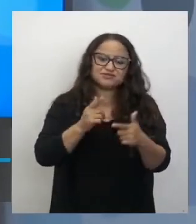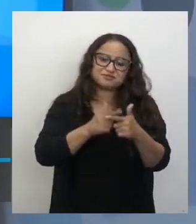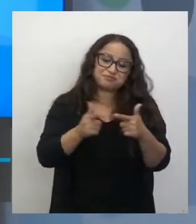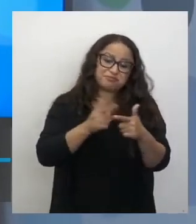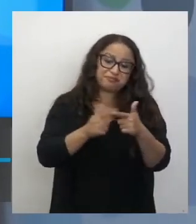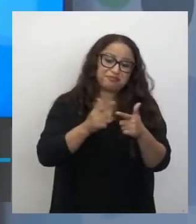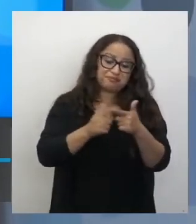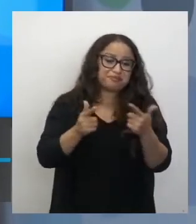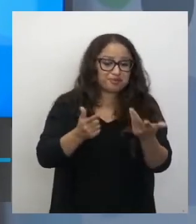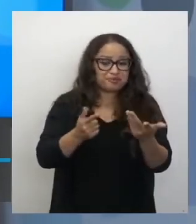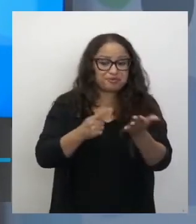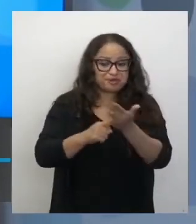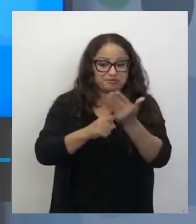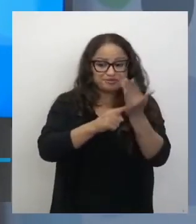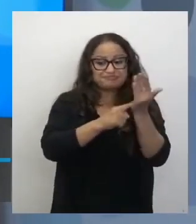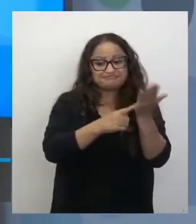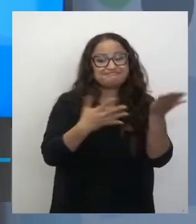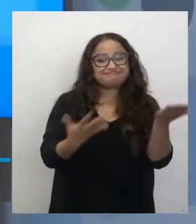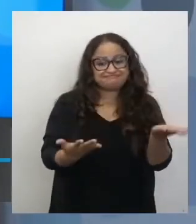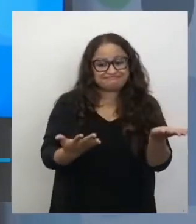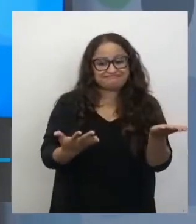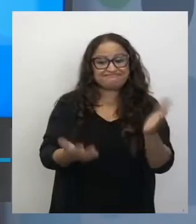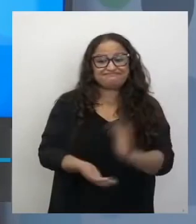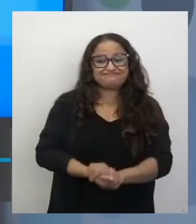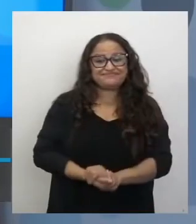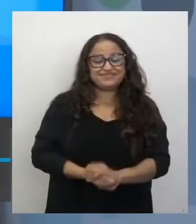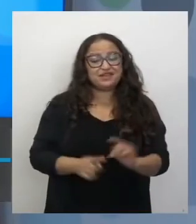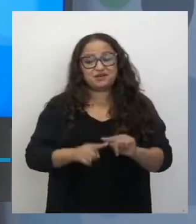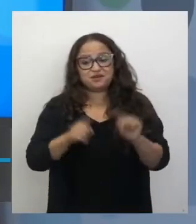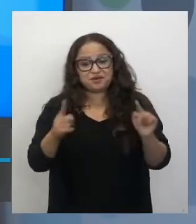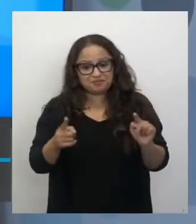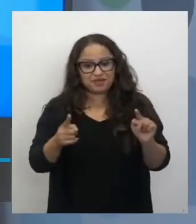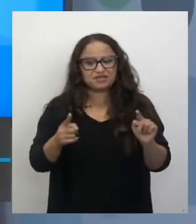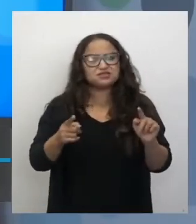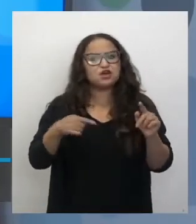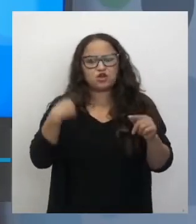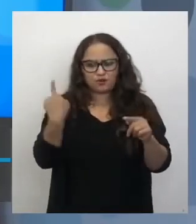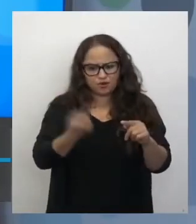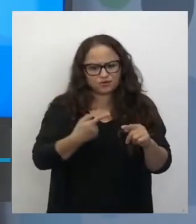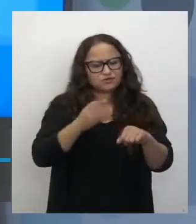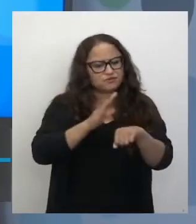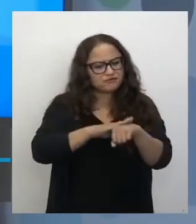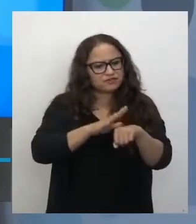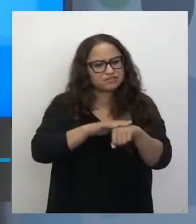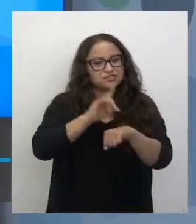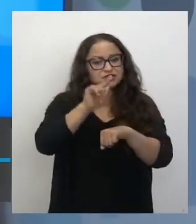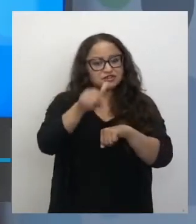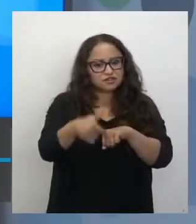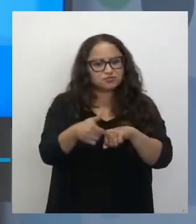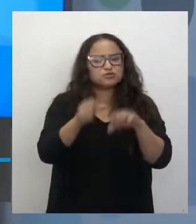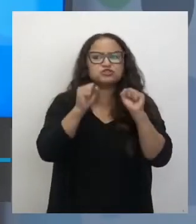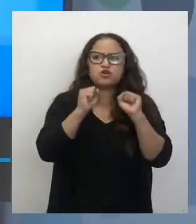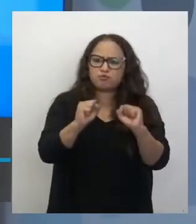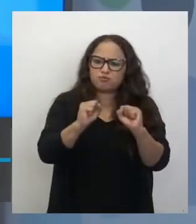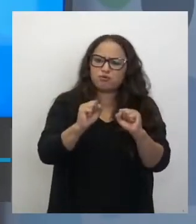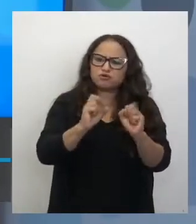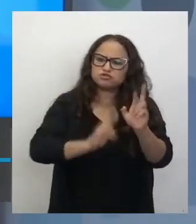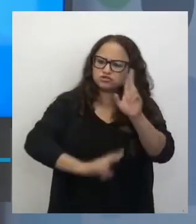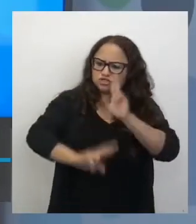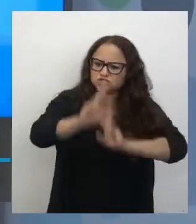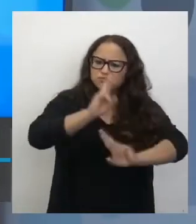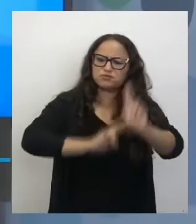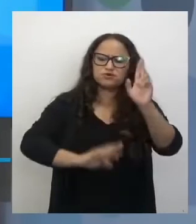gente. A gente está com probleminha técnico no chat, mas não tem problema. A gente vai fazendo aqui. E aí depois vocês podem mandar numa rede social,